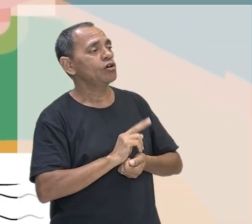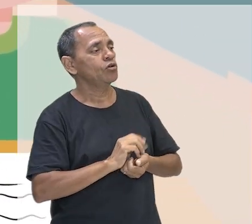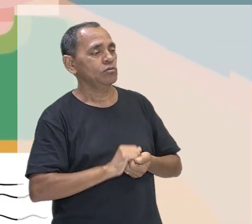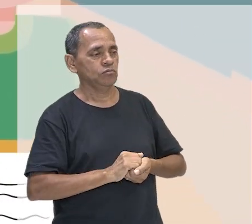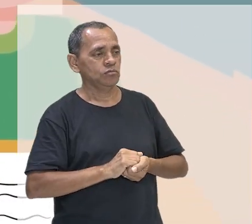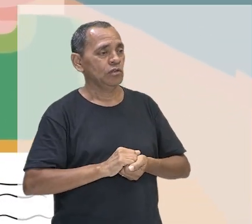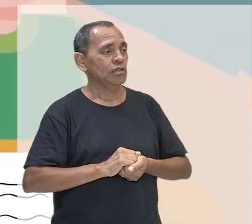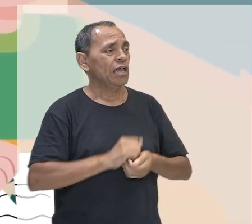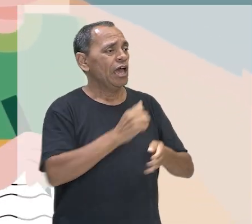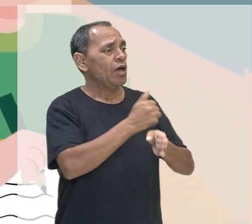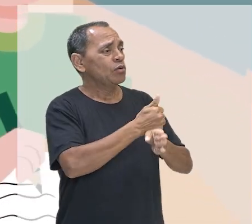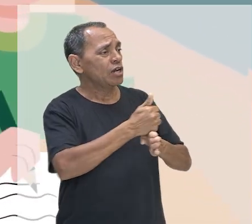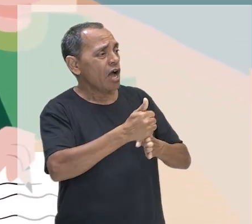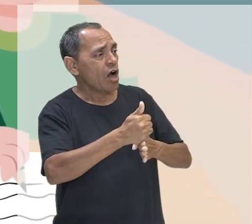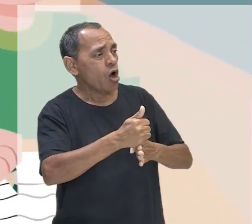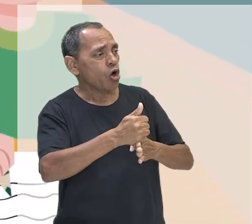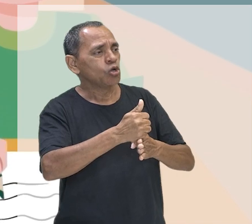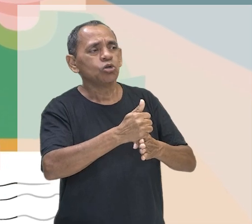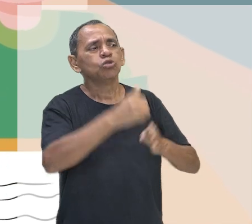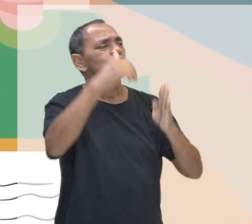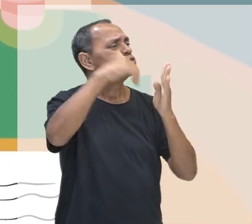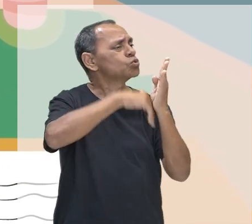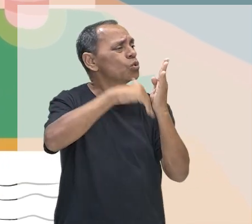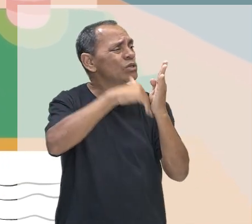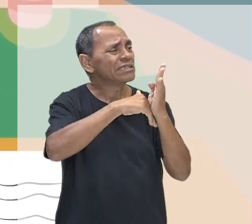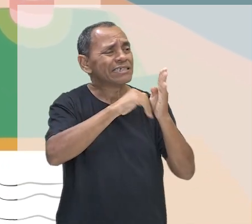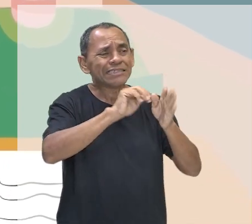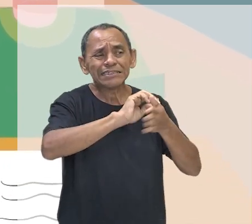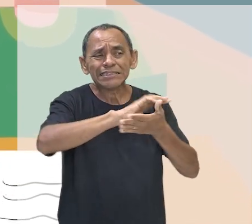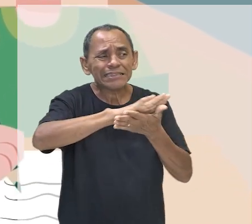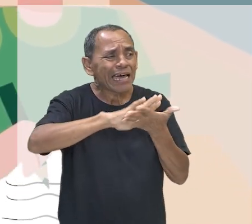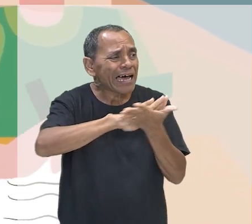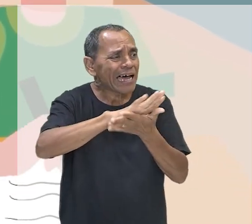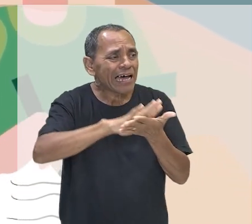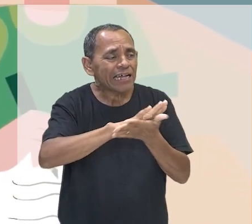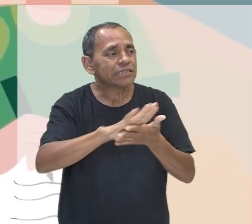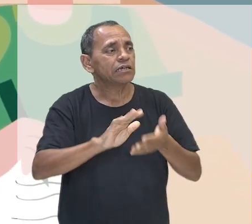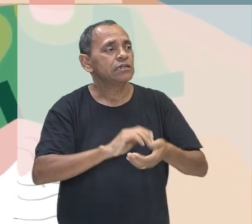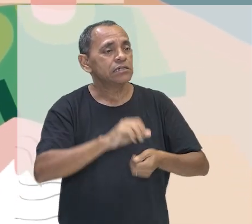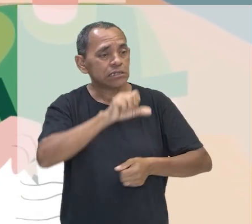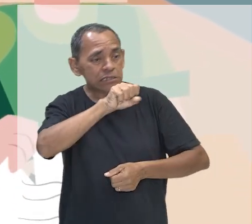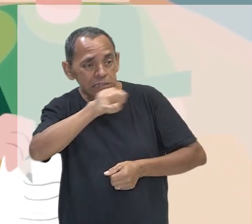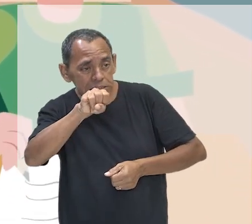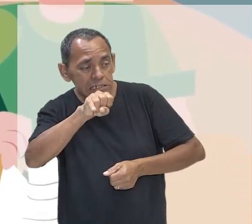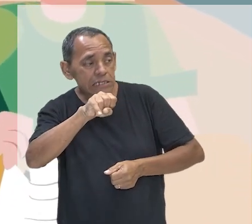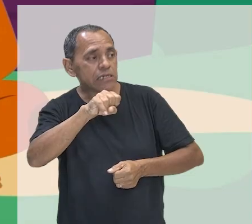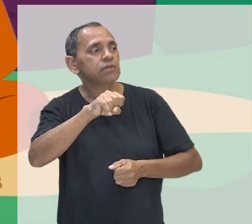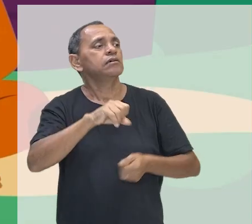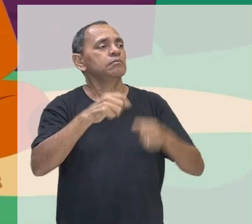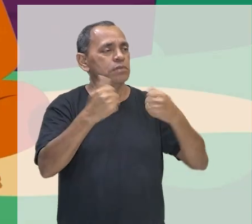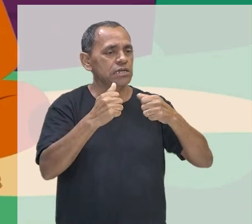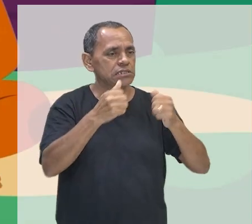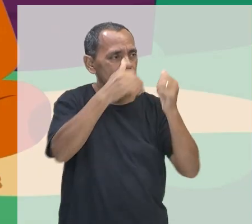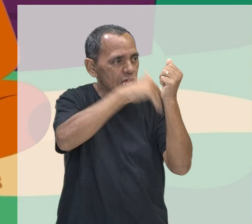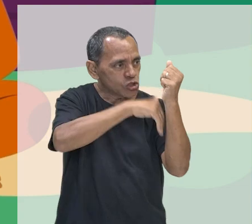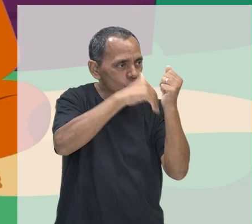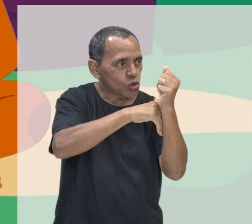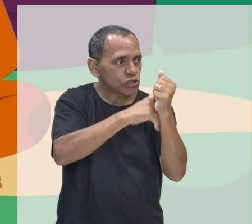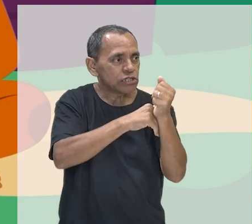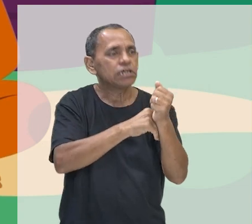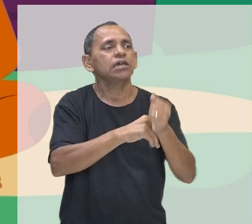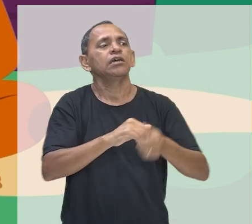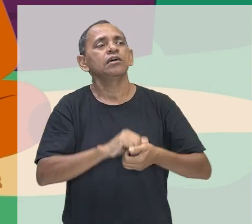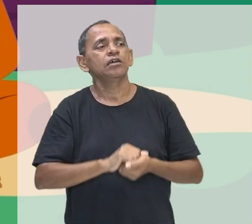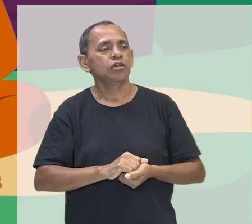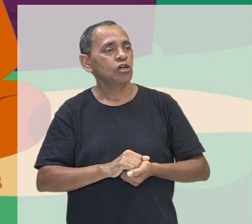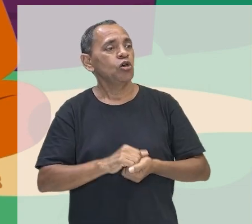nada escondido. Se precisar fazer escondido, então é imoral. O mestre então